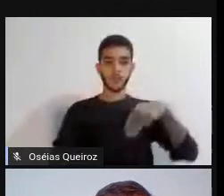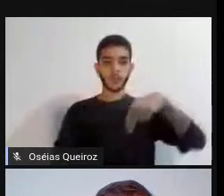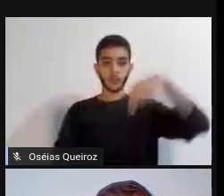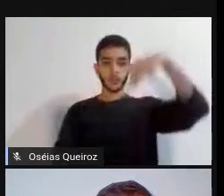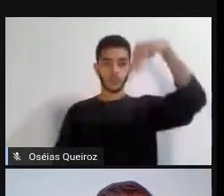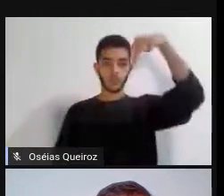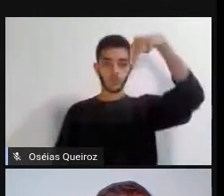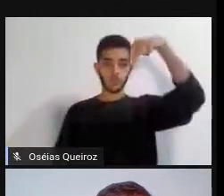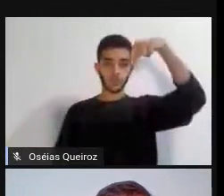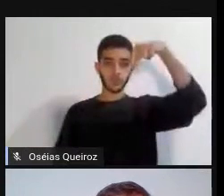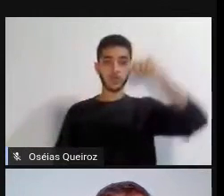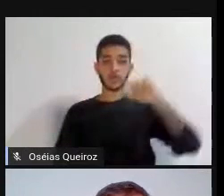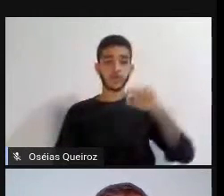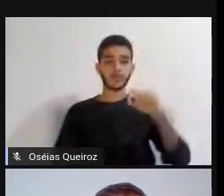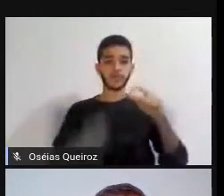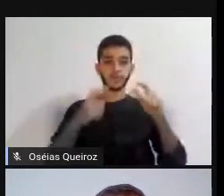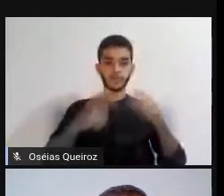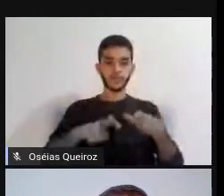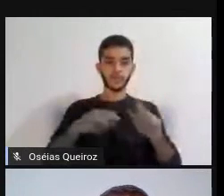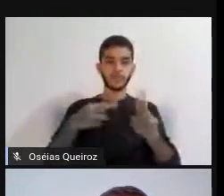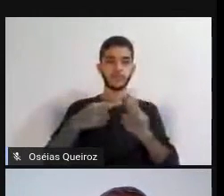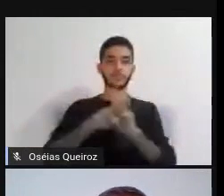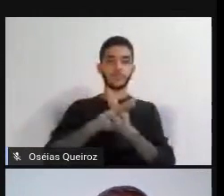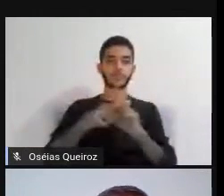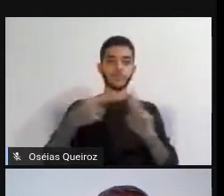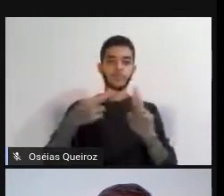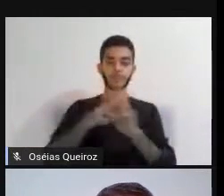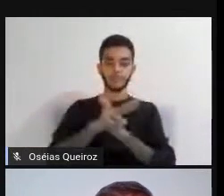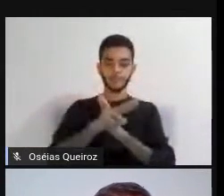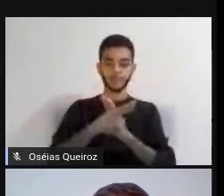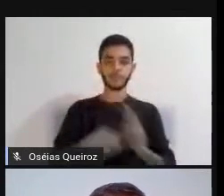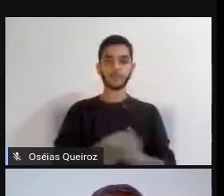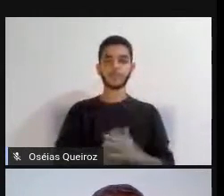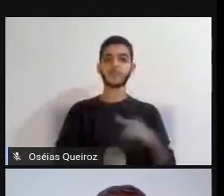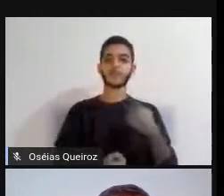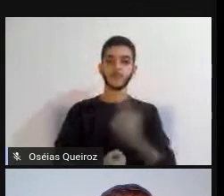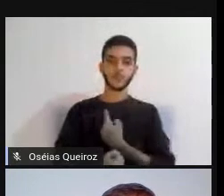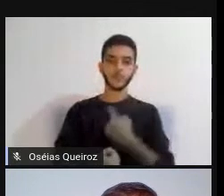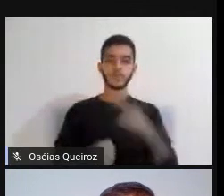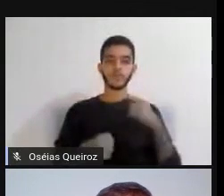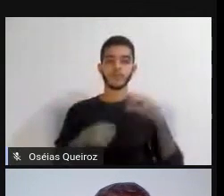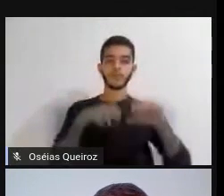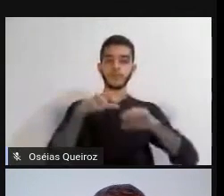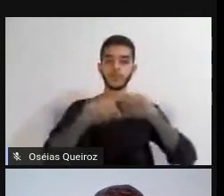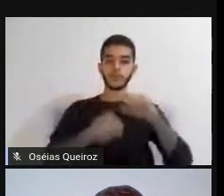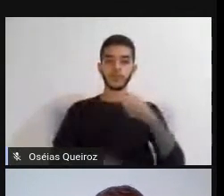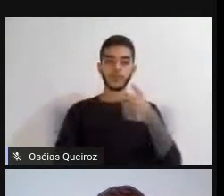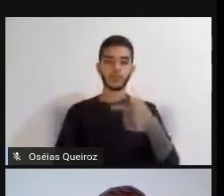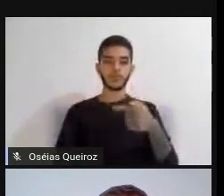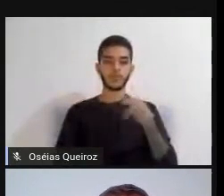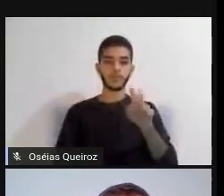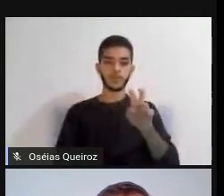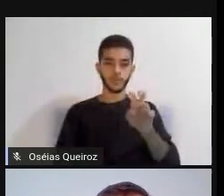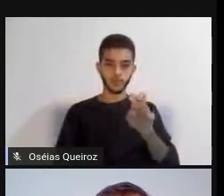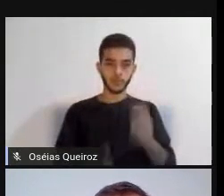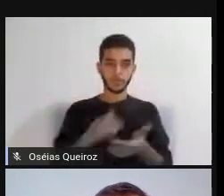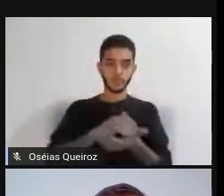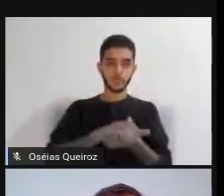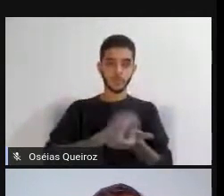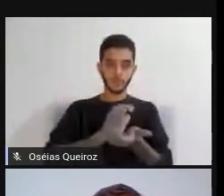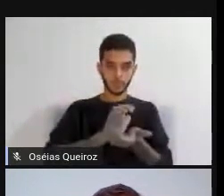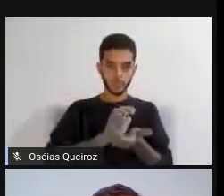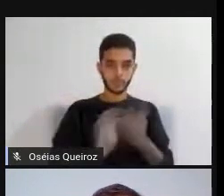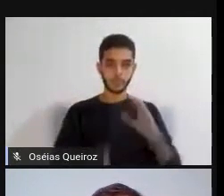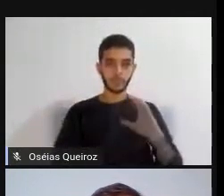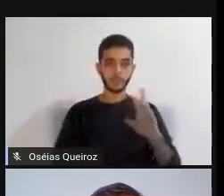município da Raposa. Então, nós coletamos 75 ostras do gênero Crassostrea, 25 em